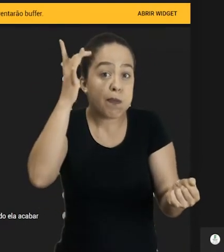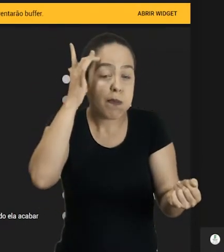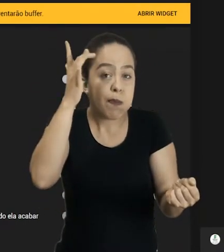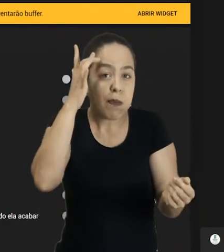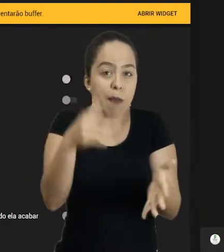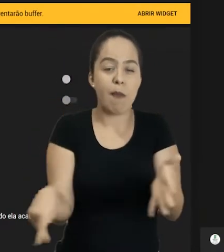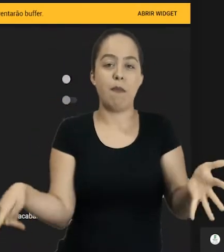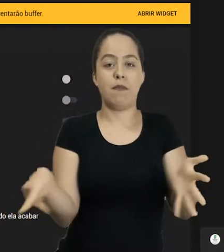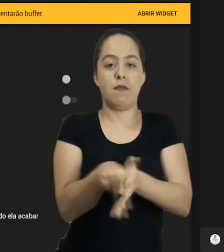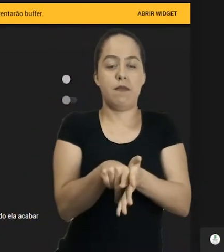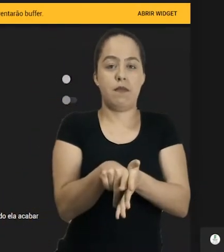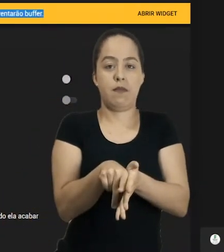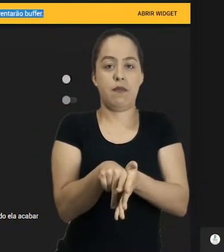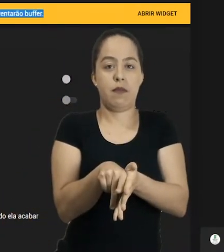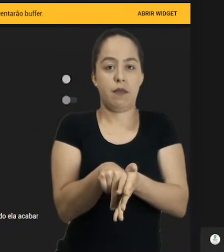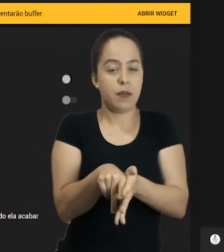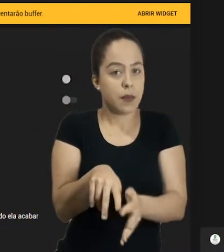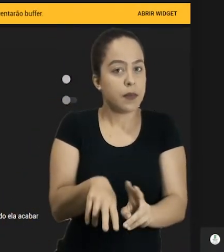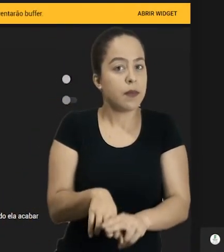qualidade suficiente chegando no YouTube.